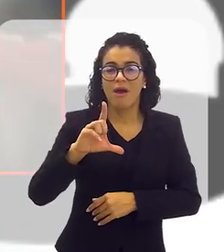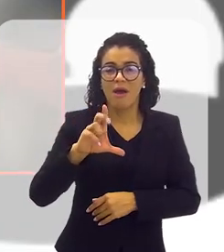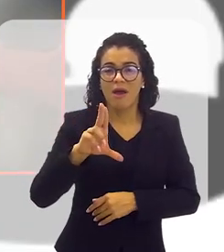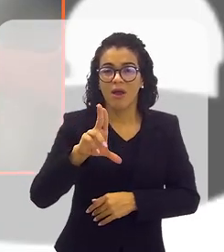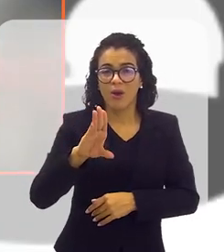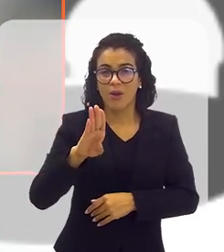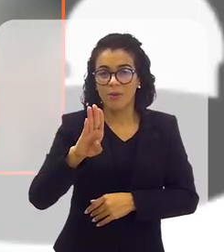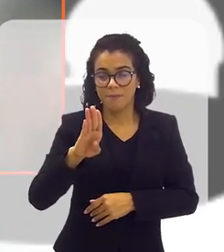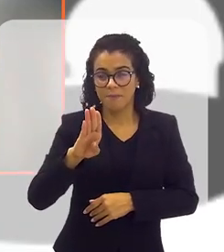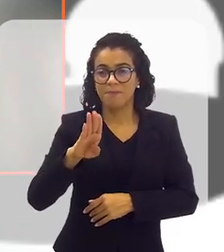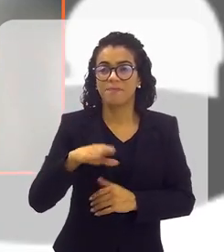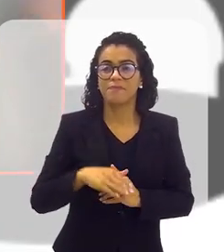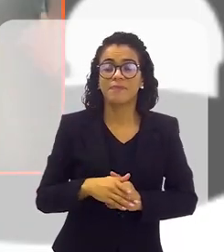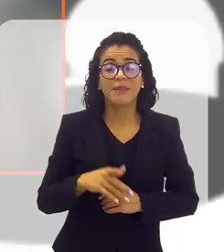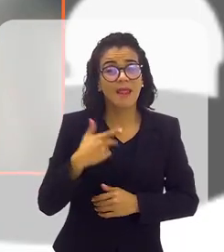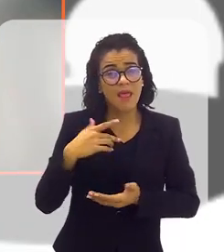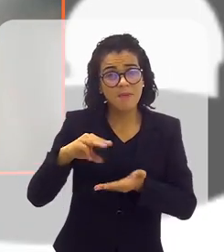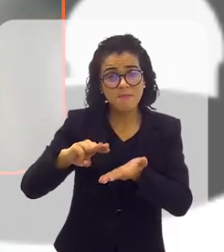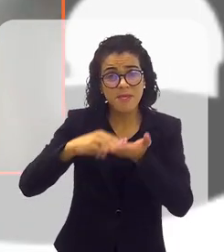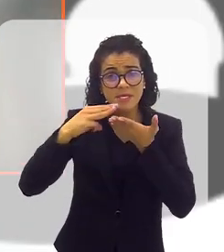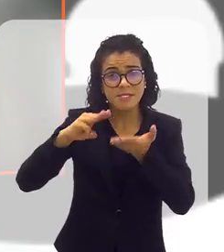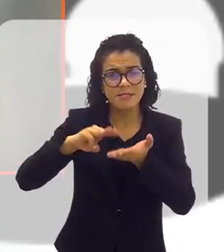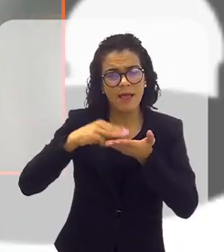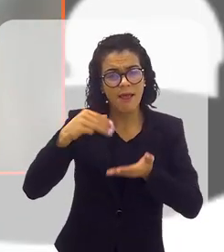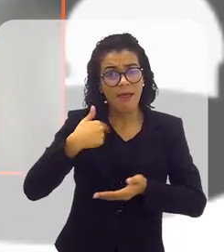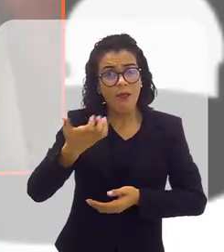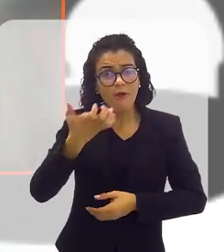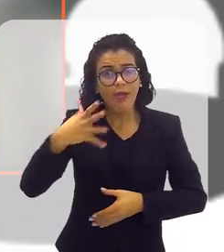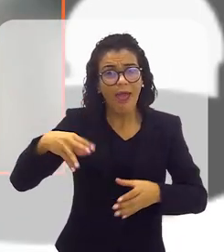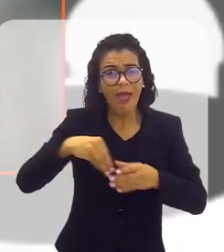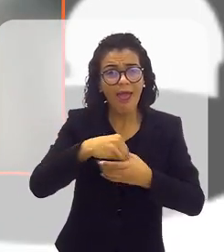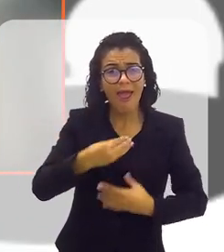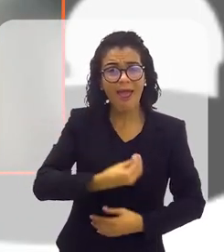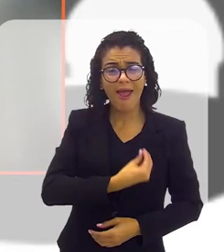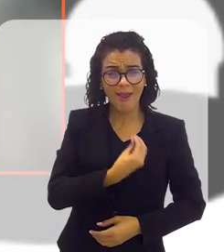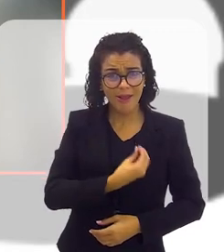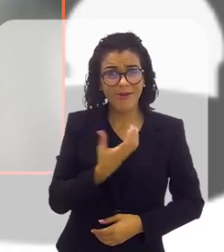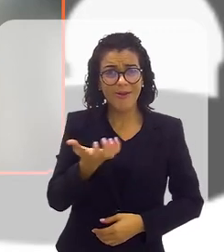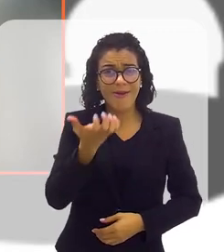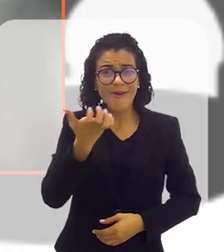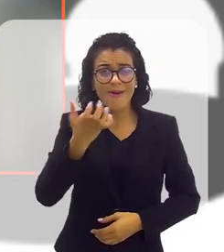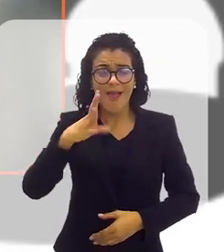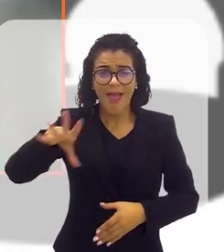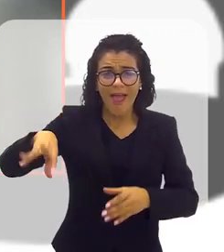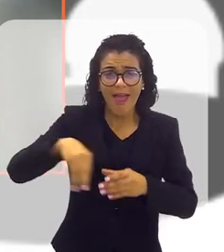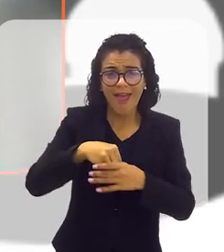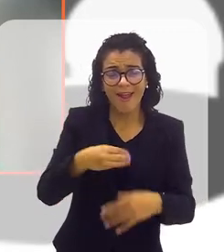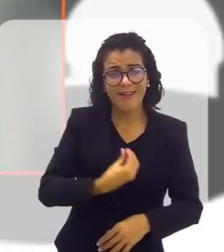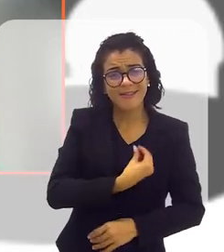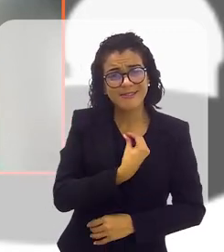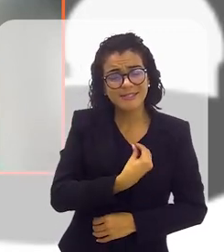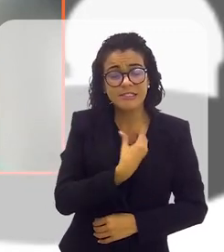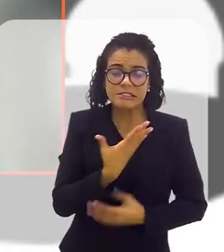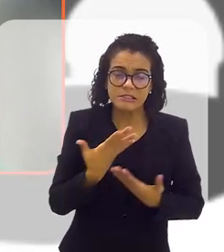mensagens, nossa equipe recebe muitas mensagens de pessoas querendo fazer parte, de mulheres querendo fazer parte. Então, a gente